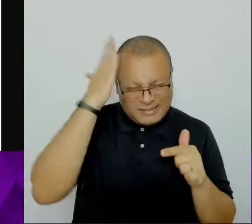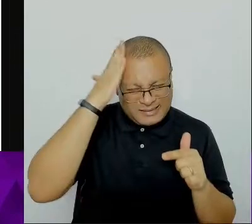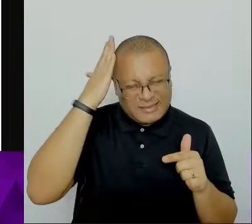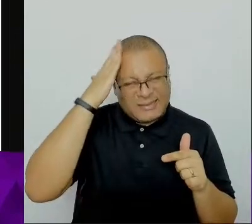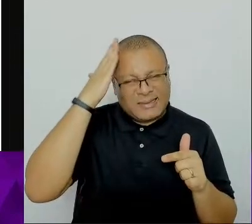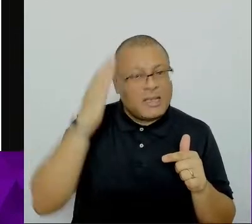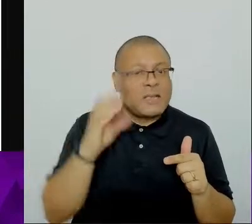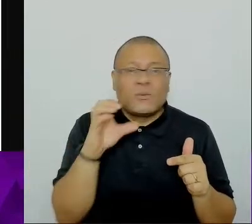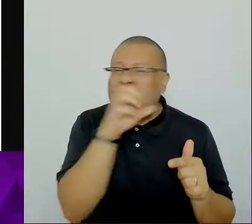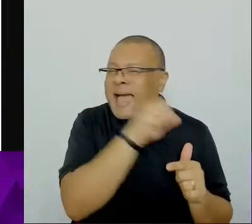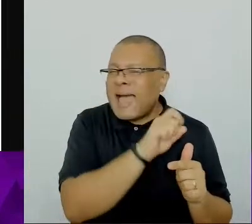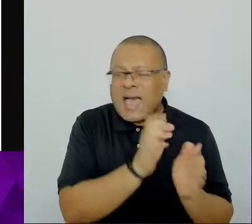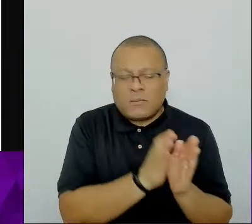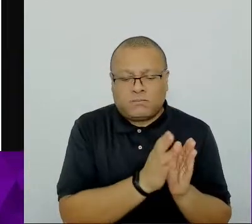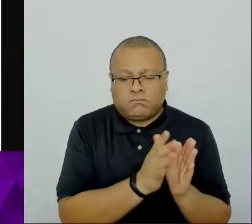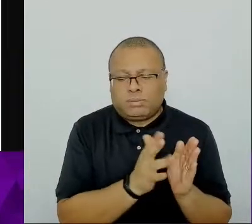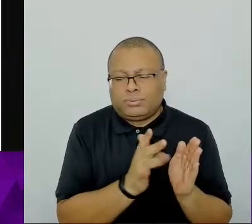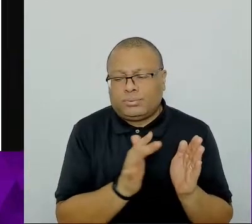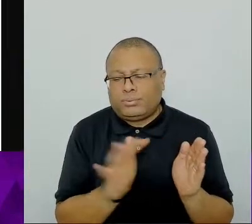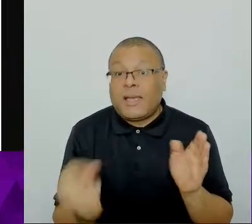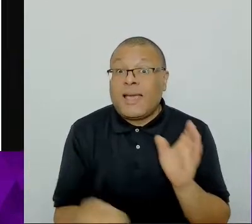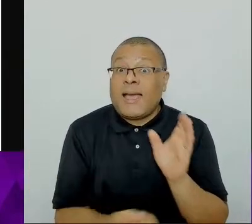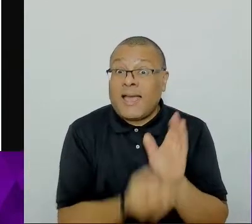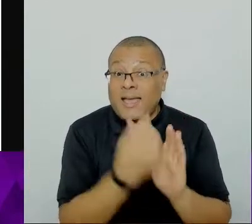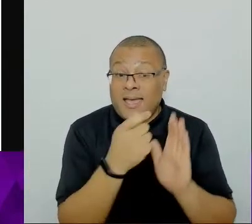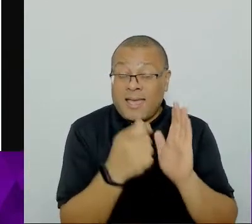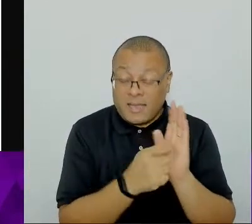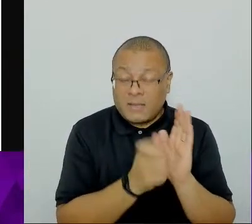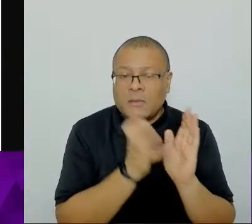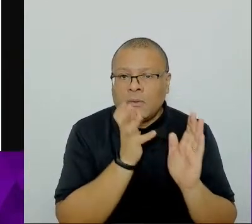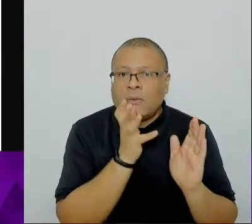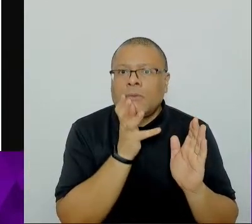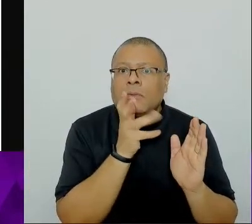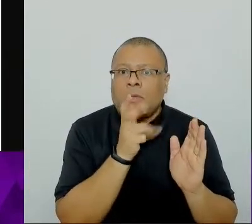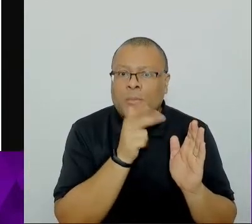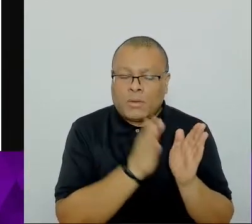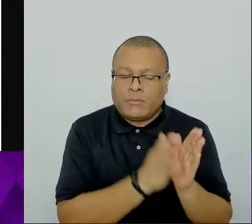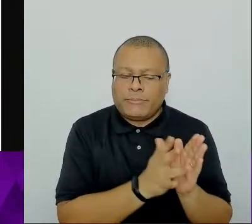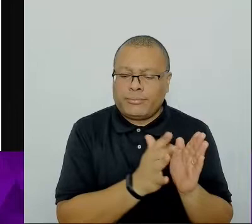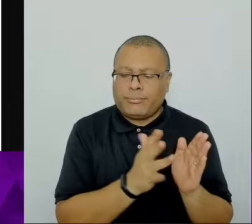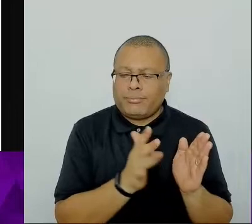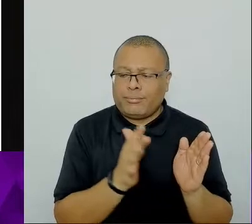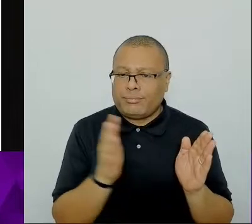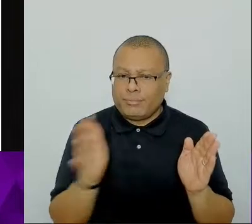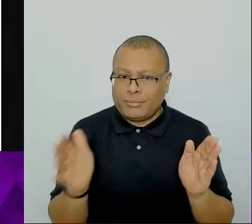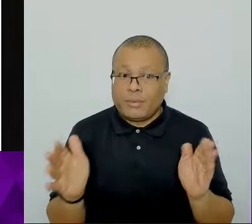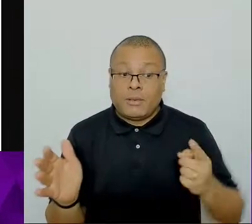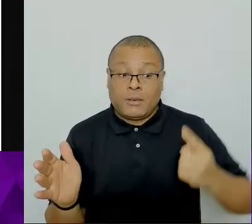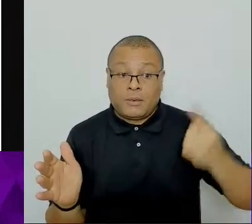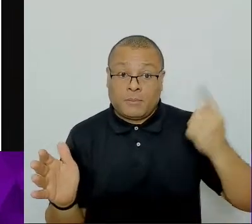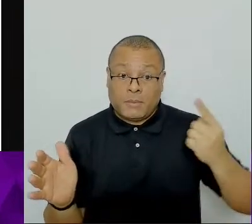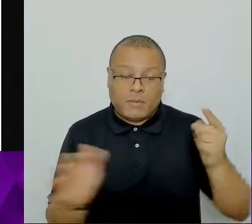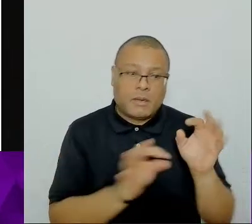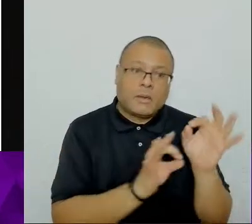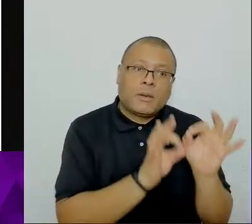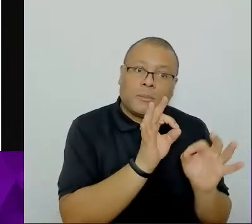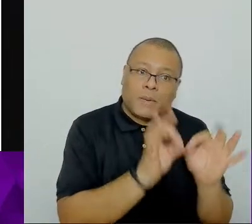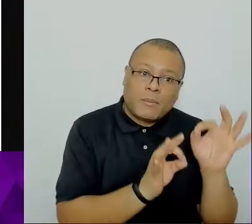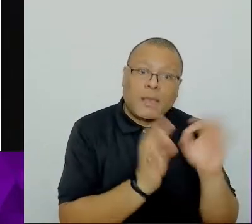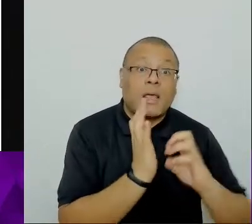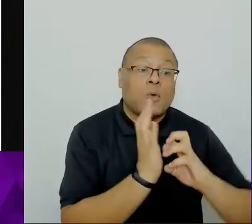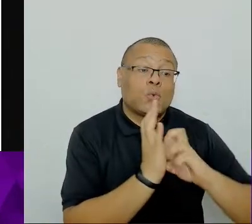longo, né, para o desenvolvimento dessas aplicações. Então, desde a parte de preparação dos